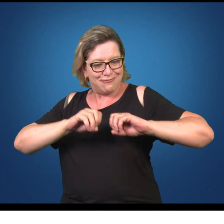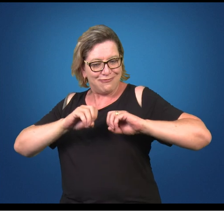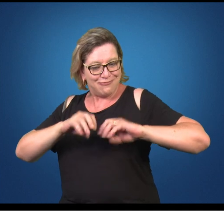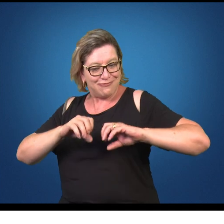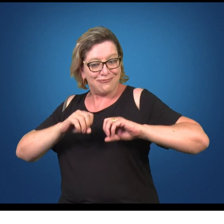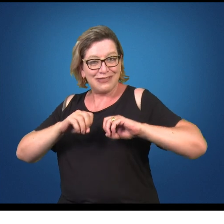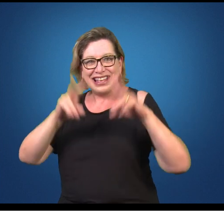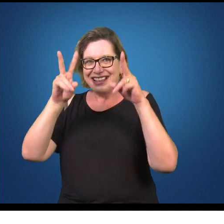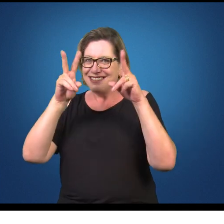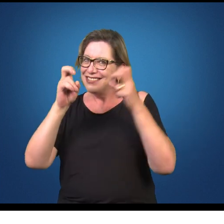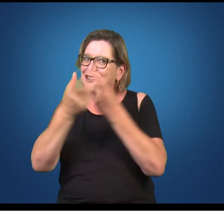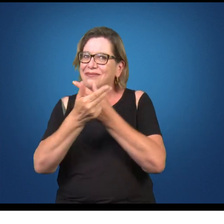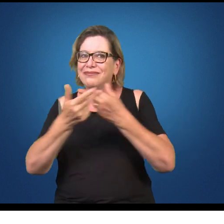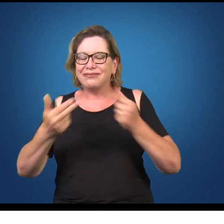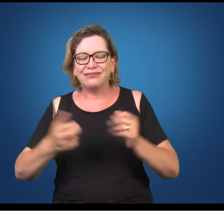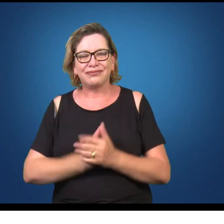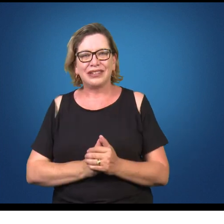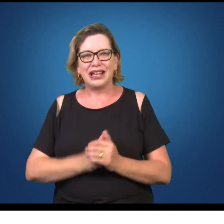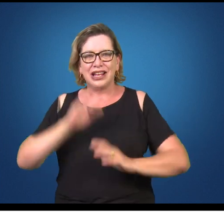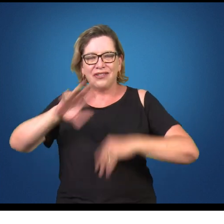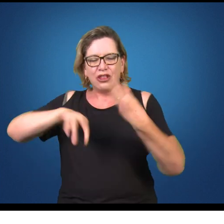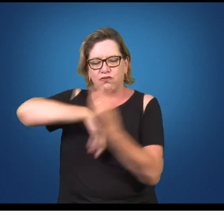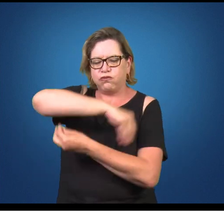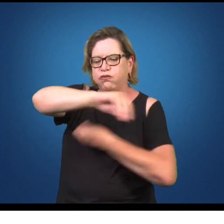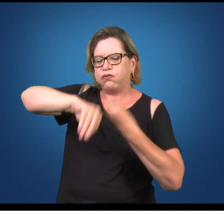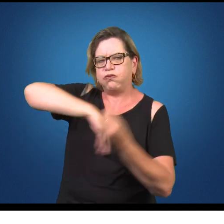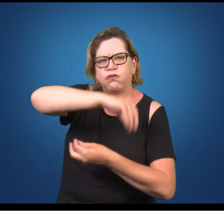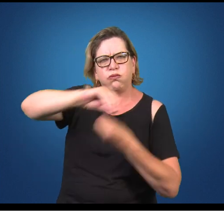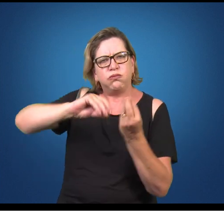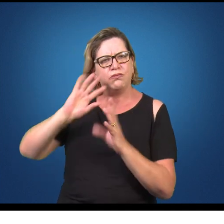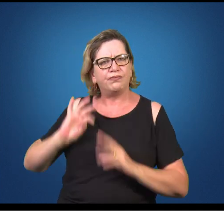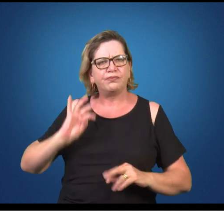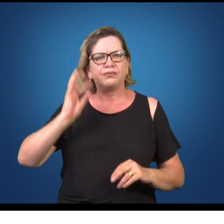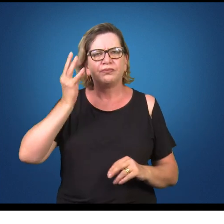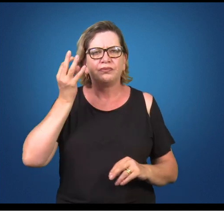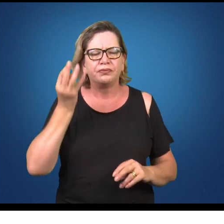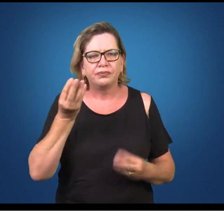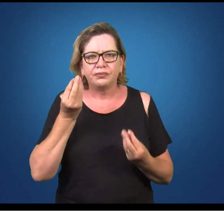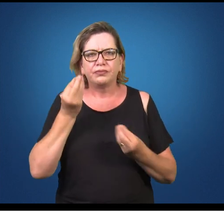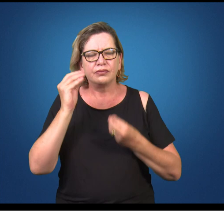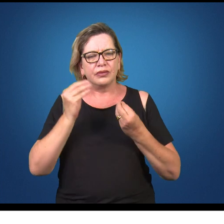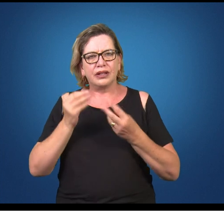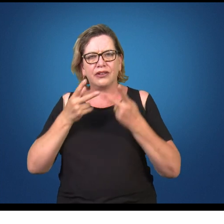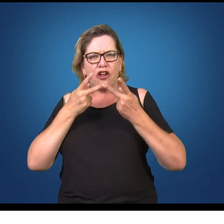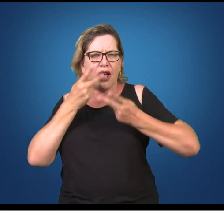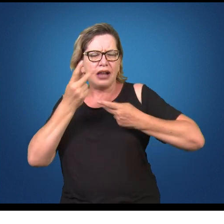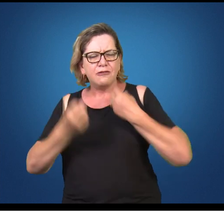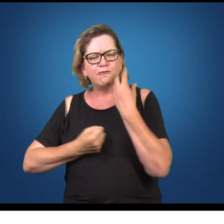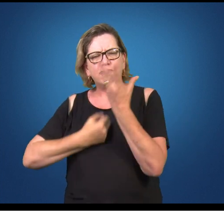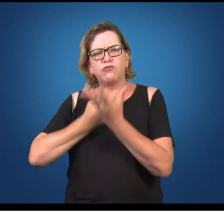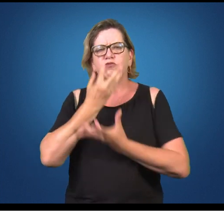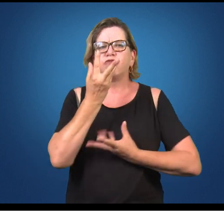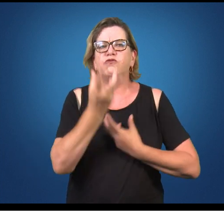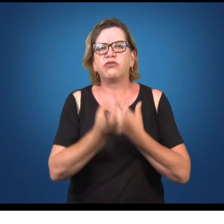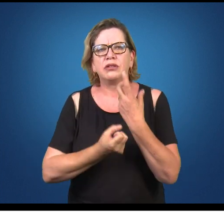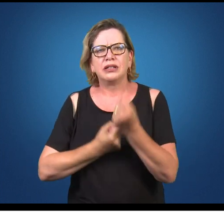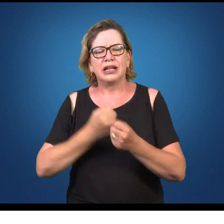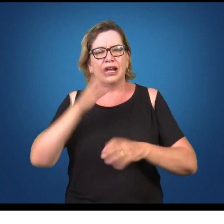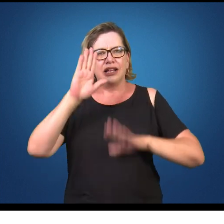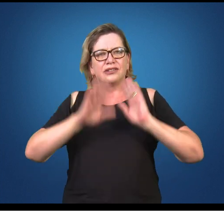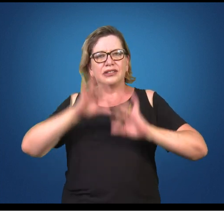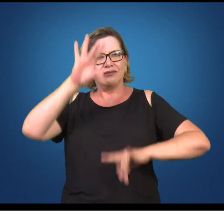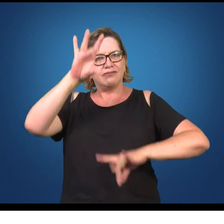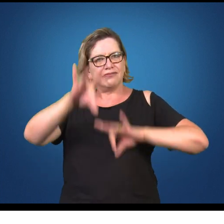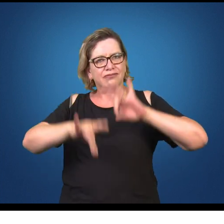determinados conteúdos. Então, geralmente está tudo misturado, a parte de uma fala expressiva, né? No teatro,